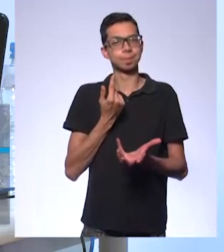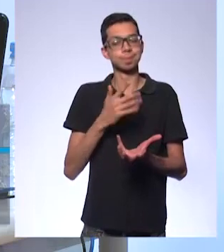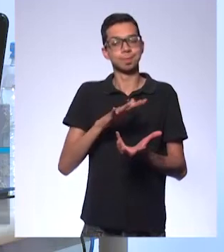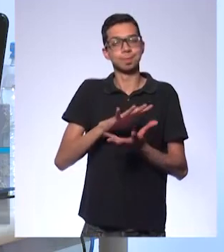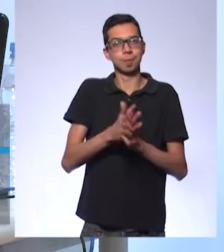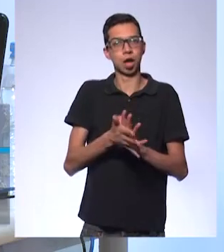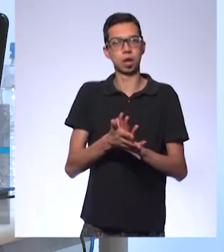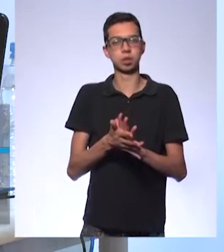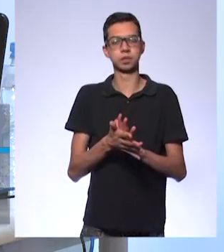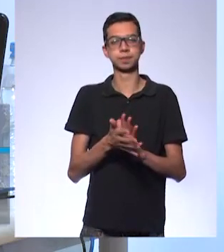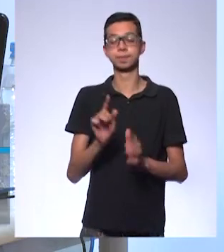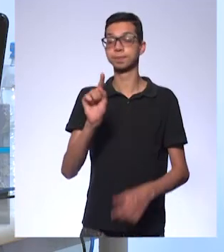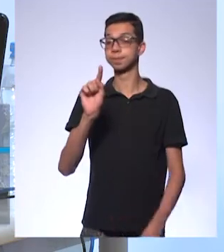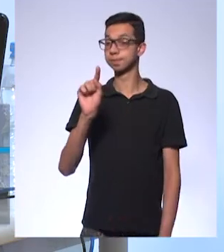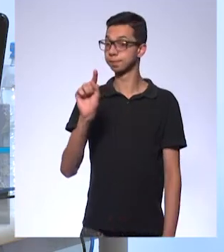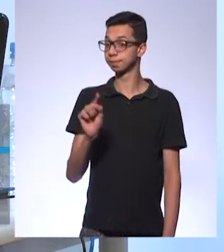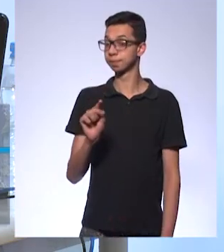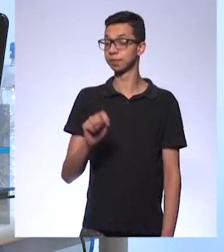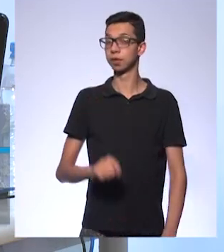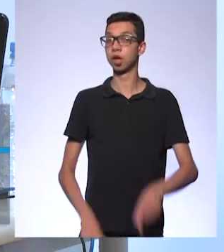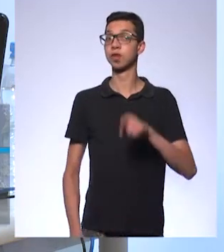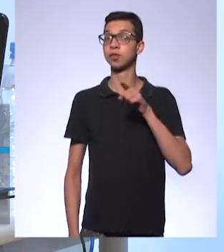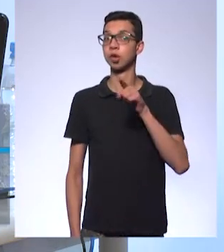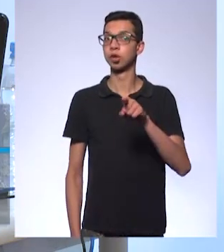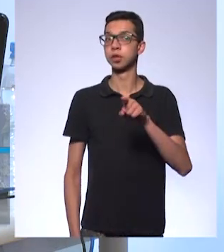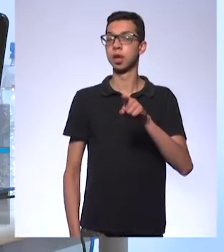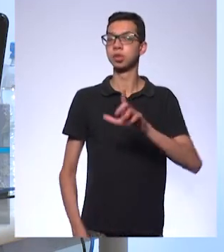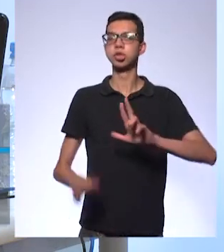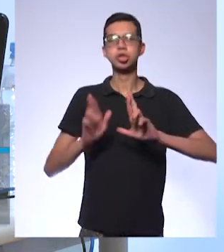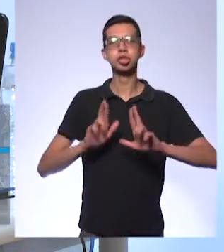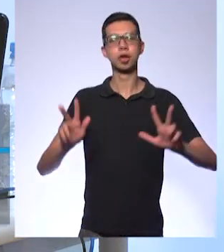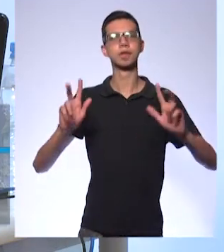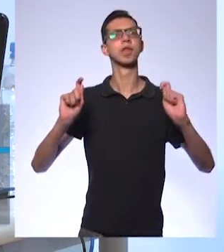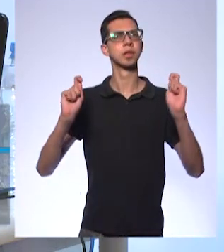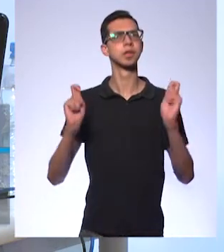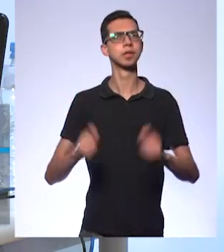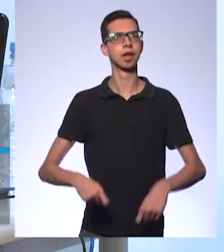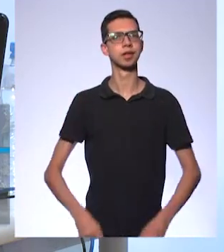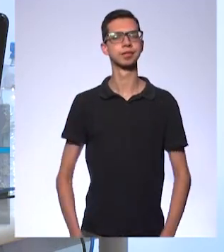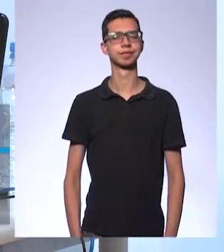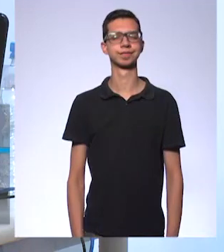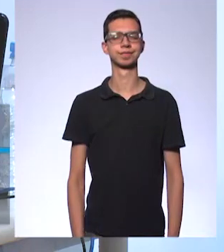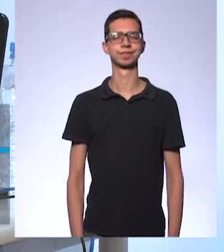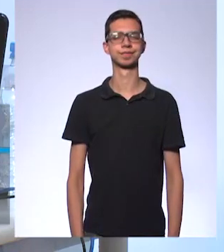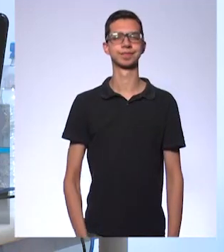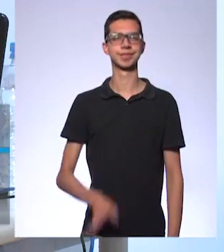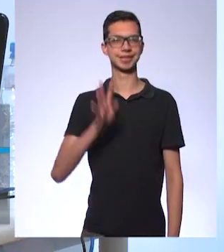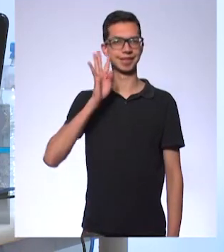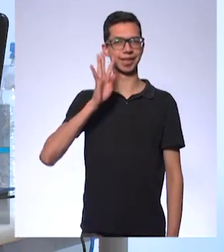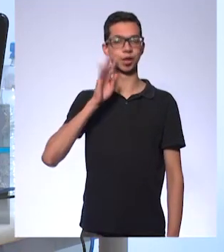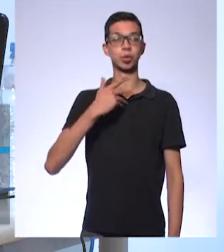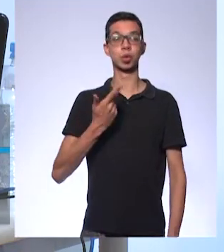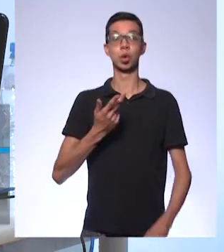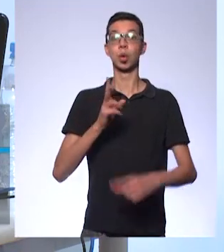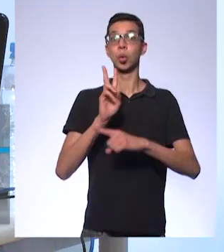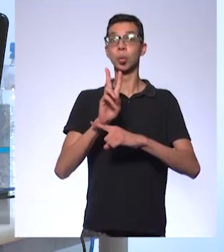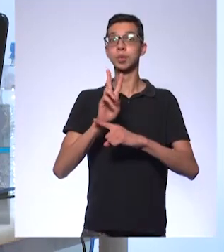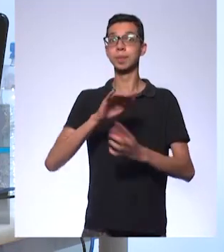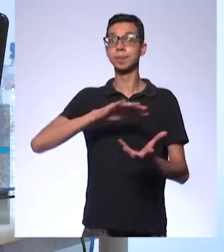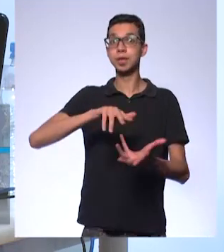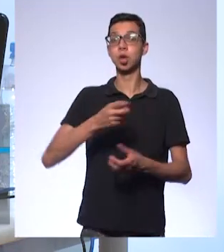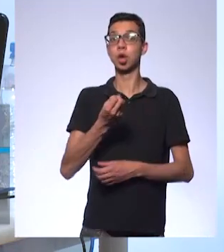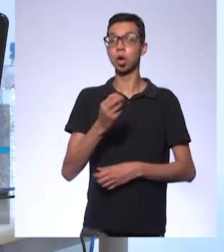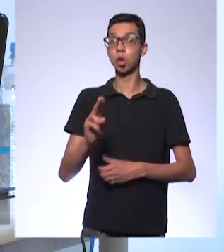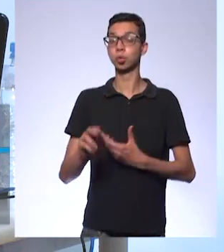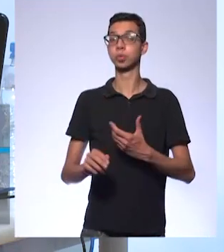pode ser a diferença. Muito bem. boa. Gostei muito boa também. essa. Cuide do planeta, caso contrário, isso